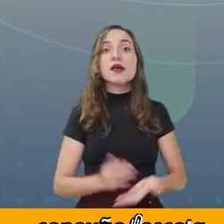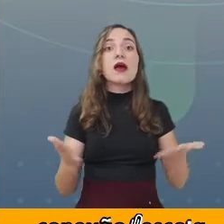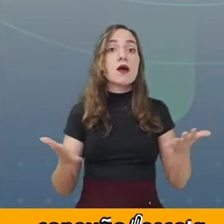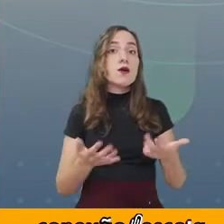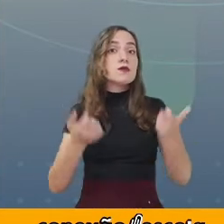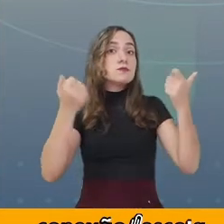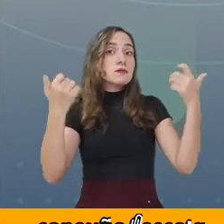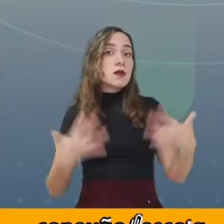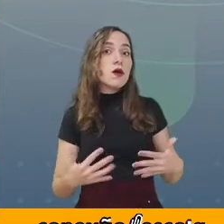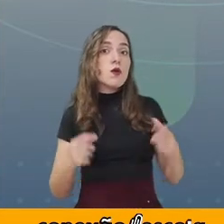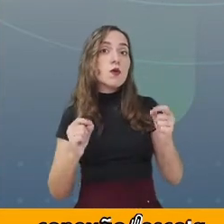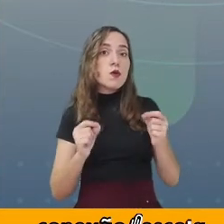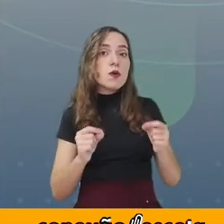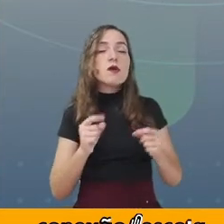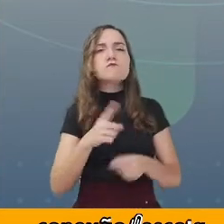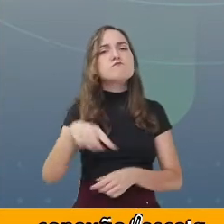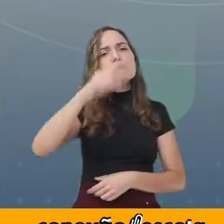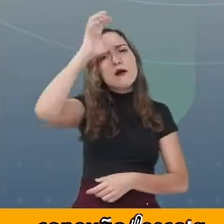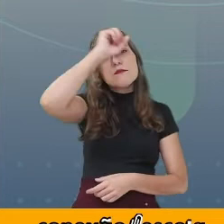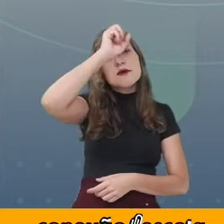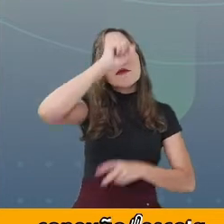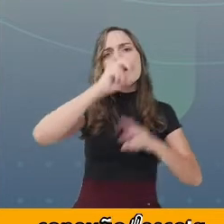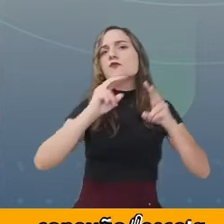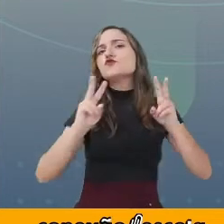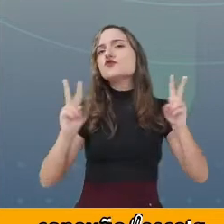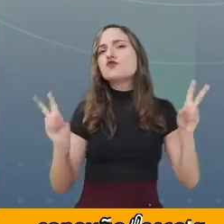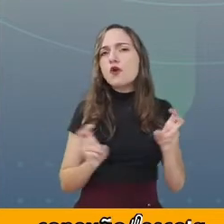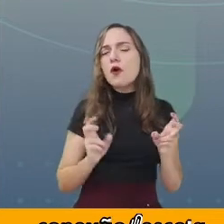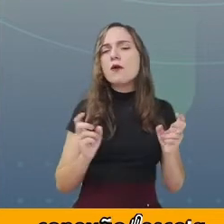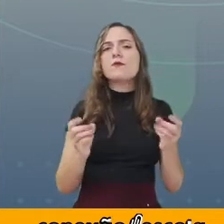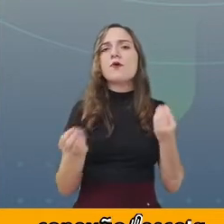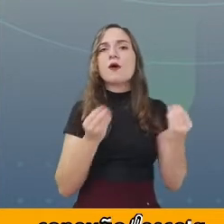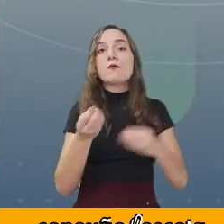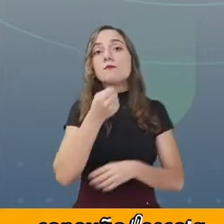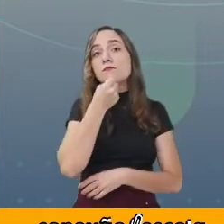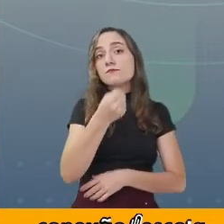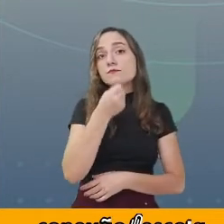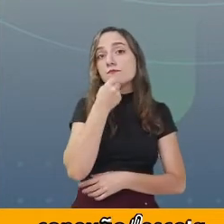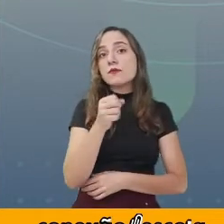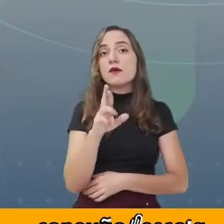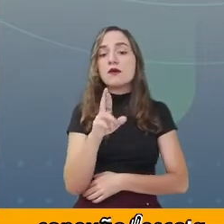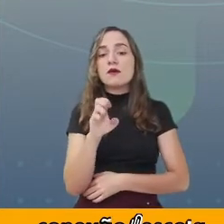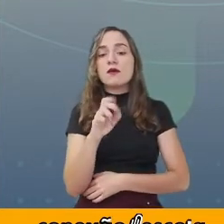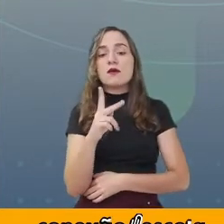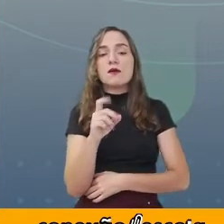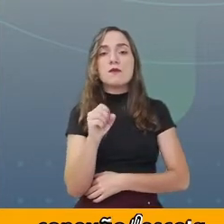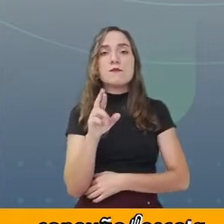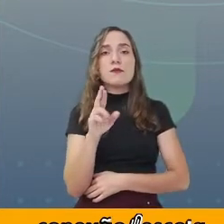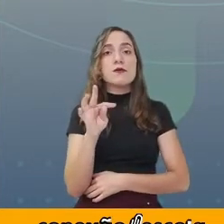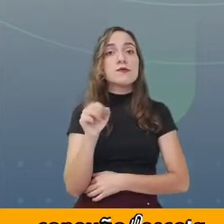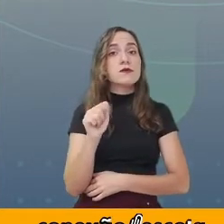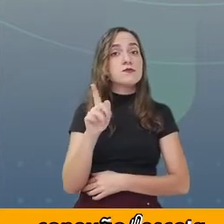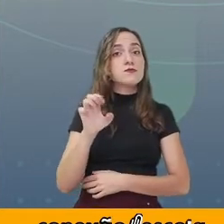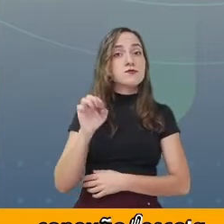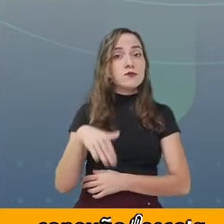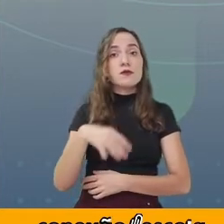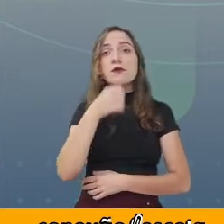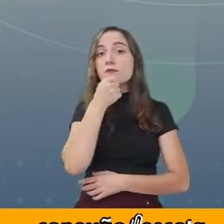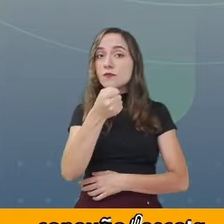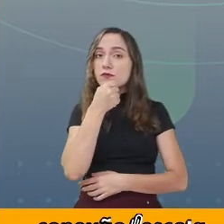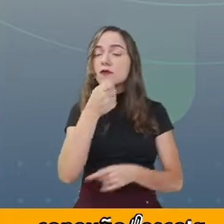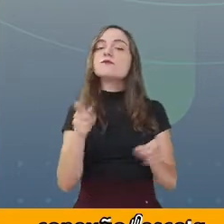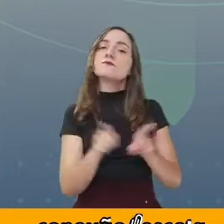Vamos agora aprender um pouco sobre reportagem. Bom, a reportagem também é um